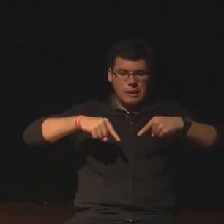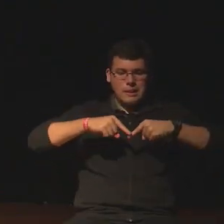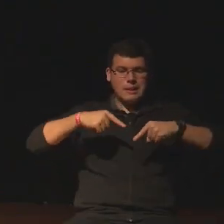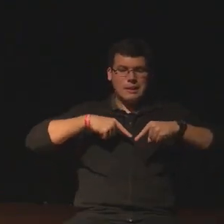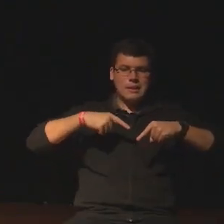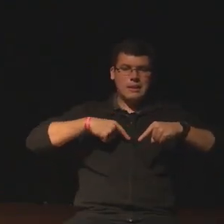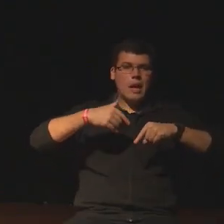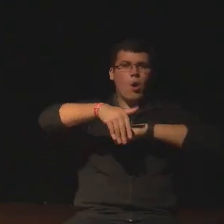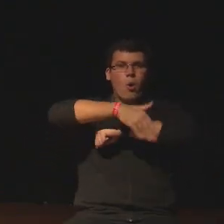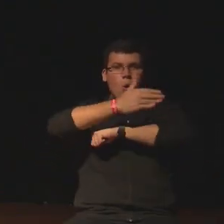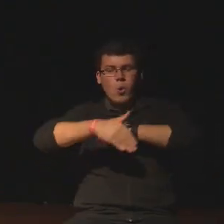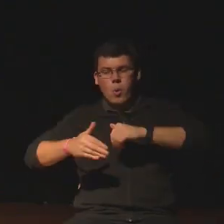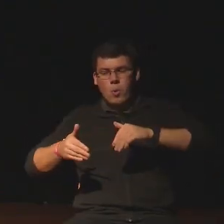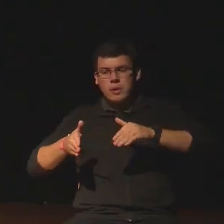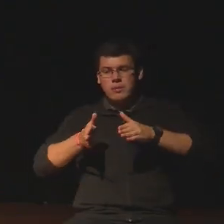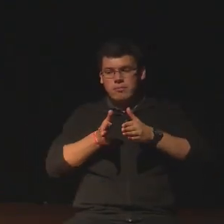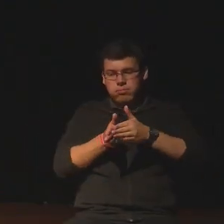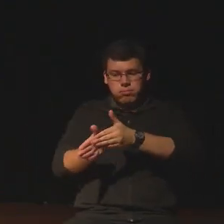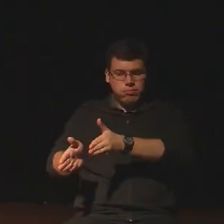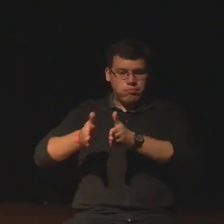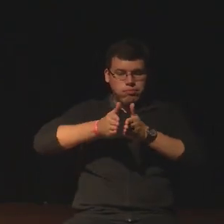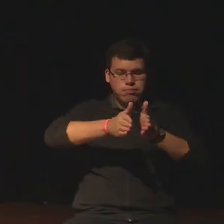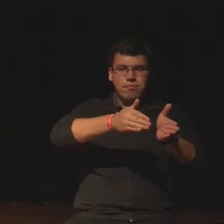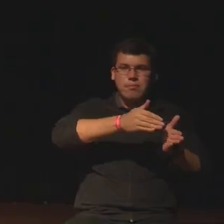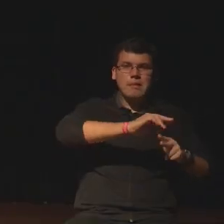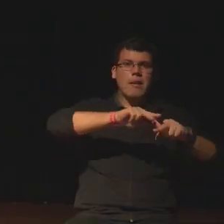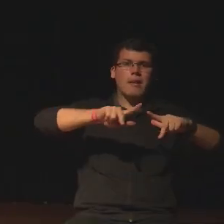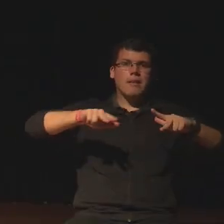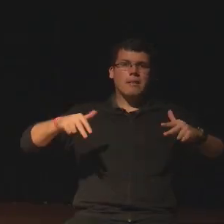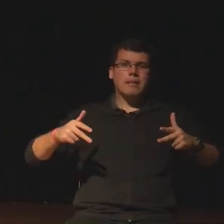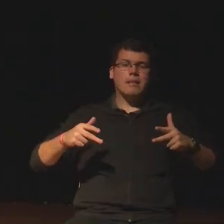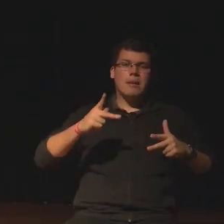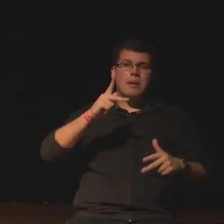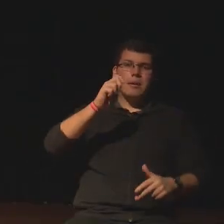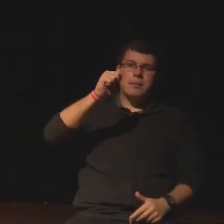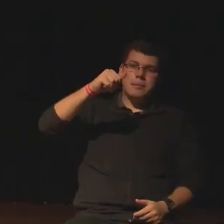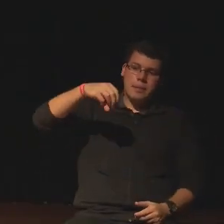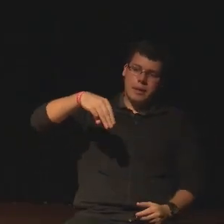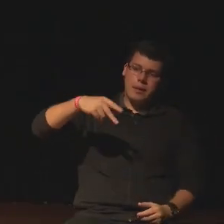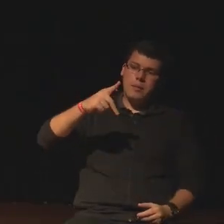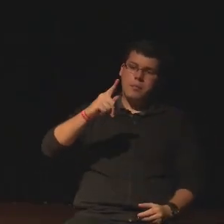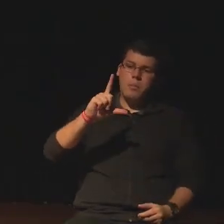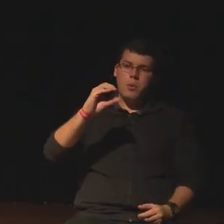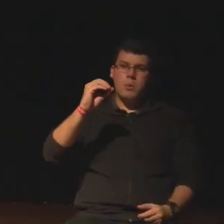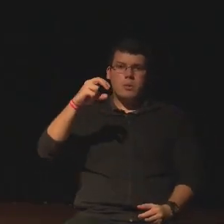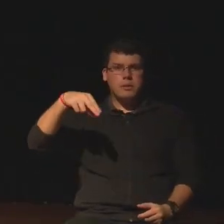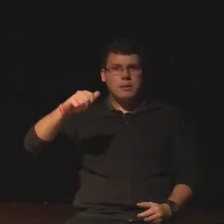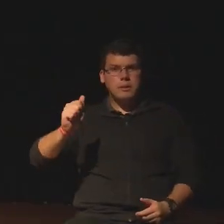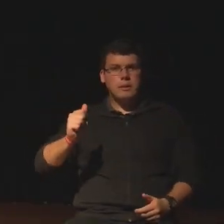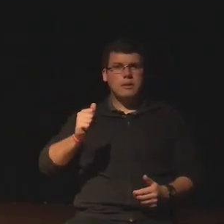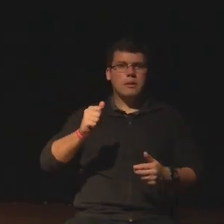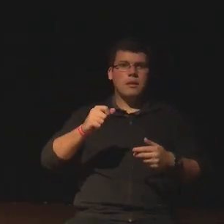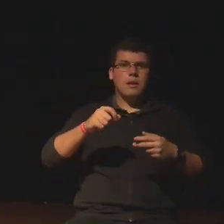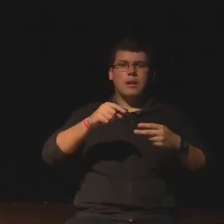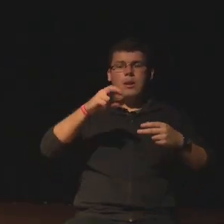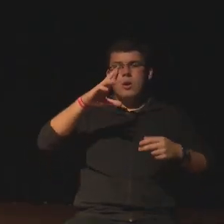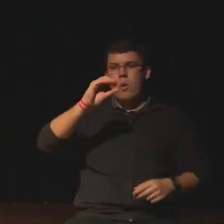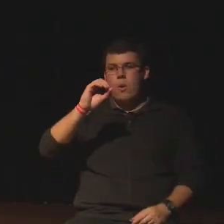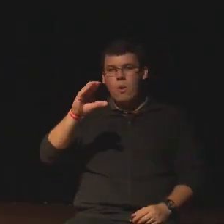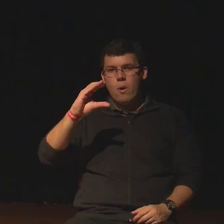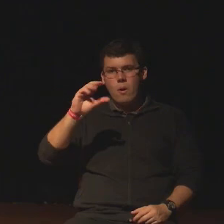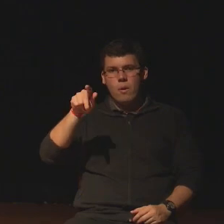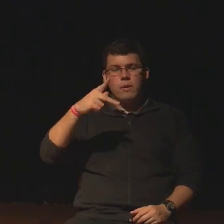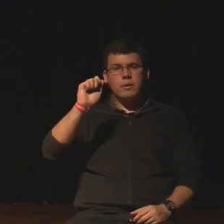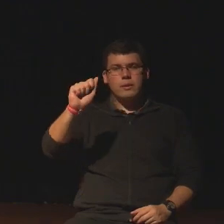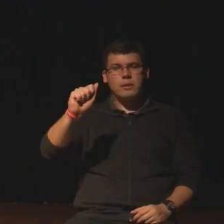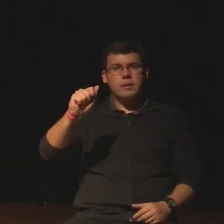outra subindo, outra passando, o fluxo da Pamplona com a Rocha, ali descendo para 9 de julho, ele fica com trânsito